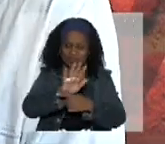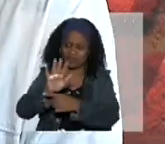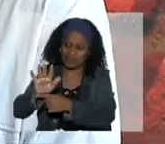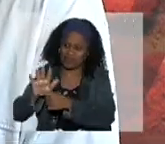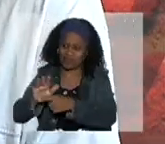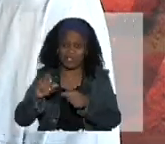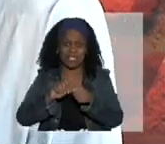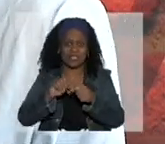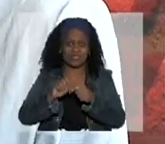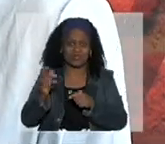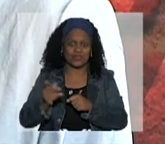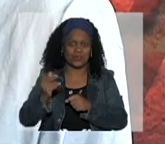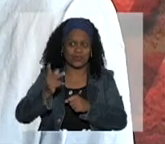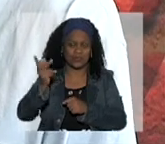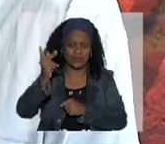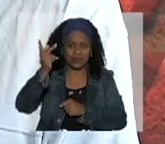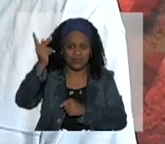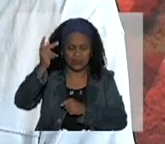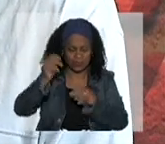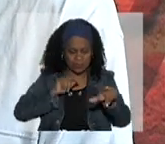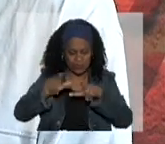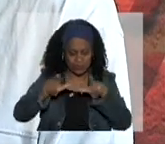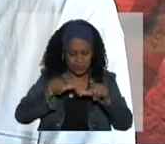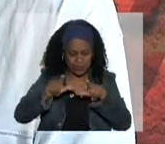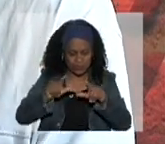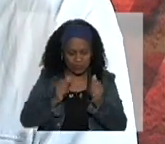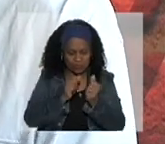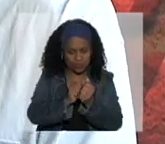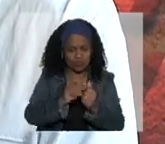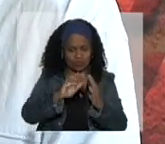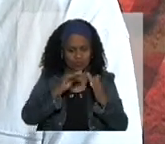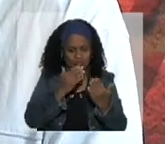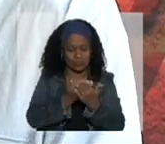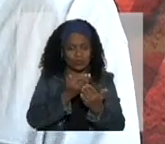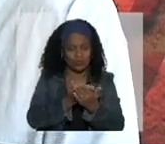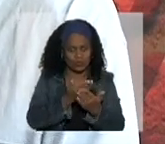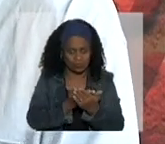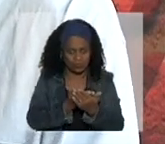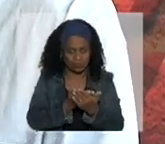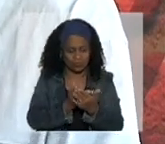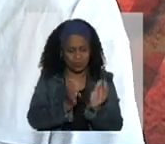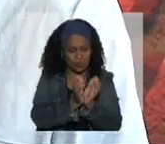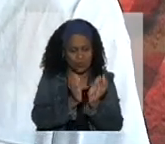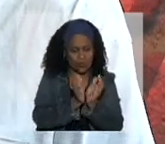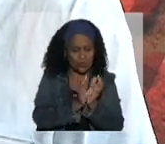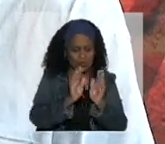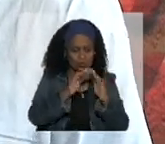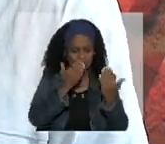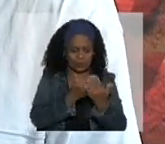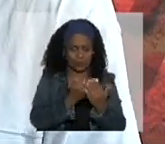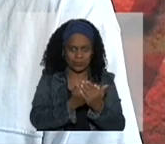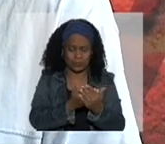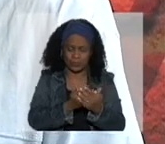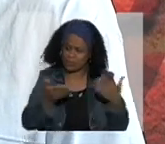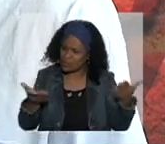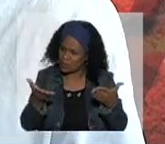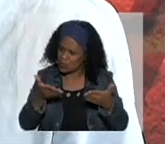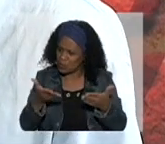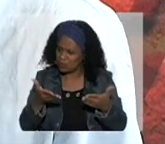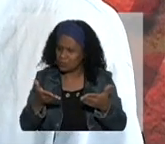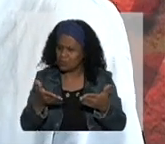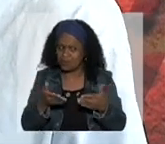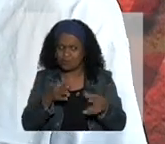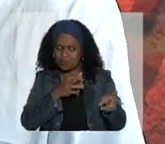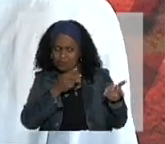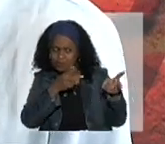a gente desenvolveu um pré-vestibular social e um trabalho de atuação com os estudantes nas escolas, com os grêmios. E aí,